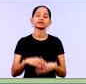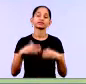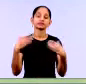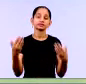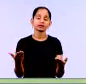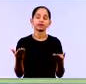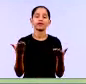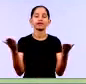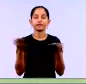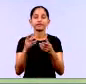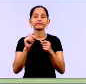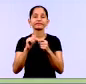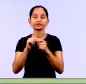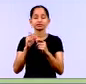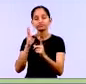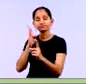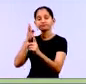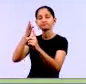Determinação dos custos indiretos.